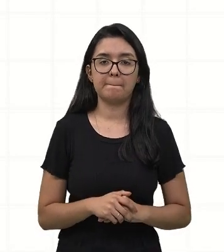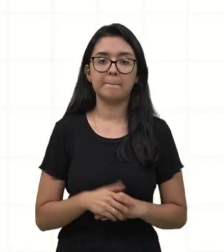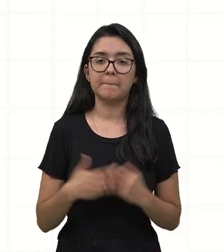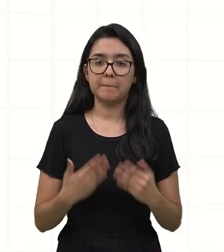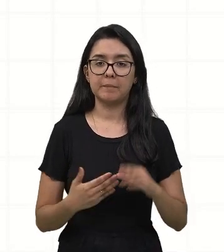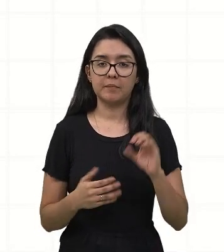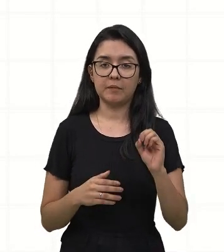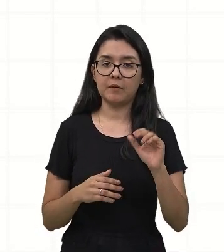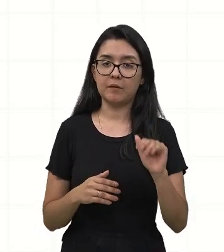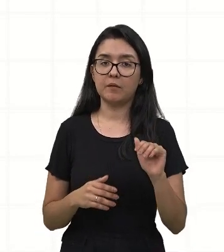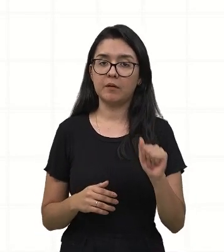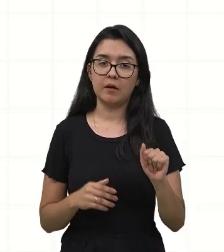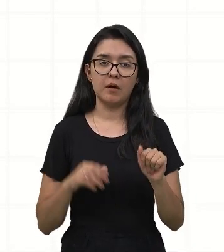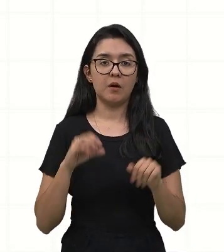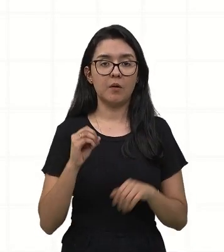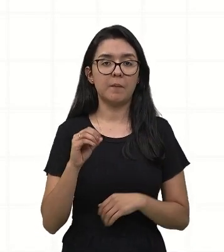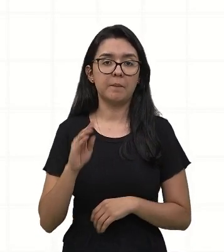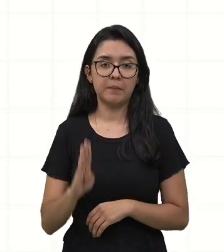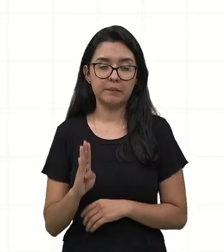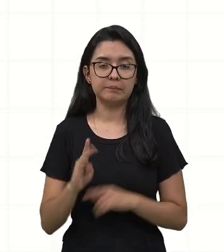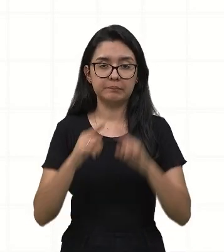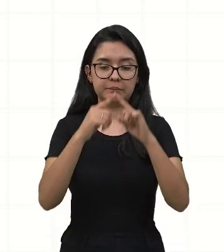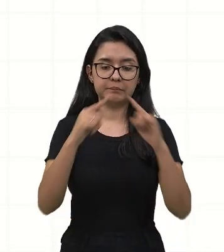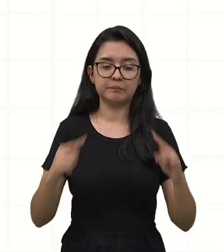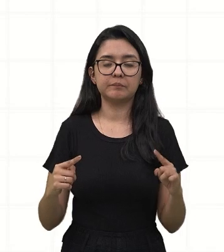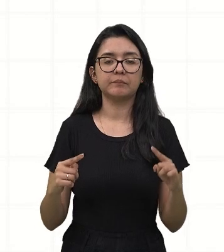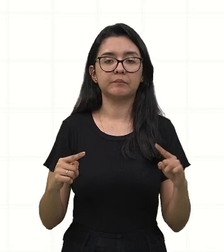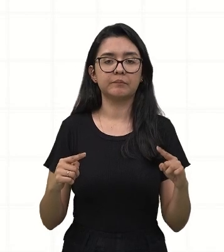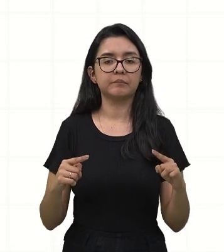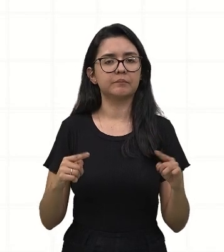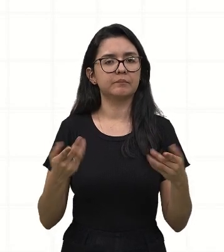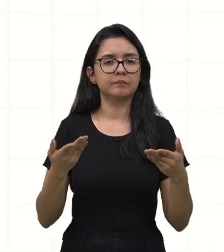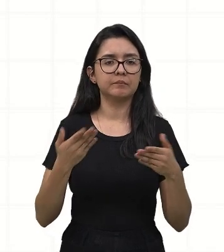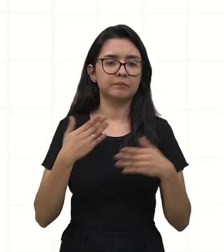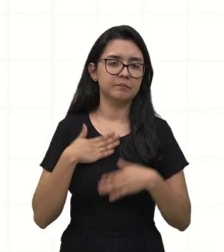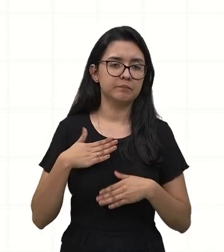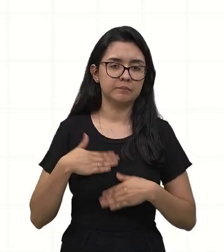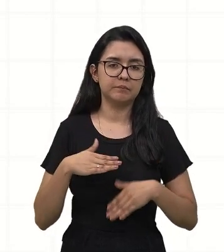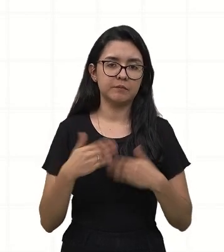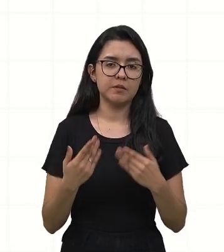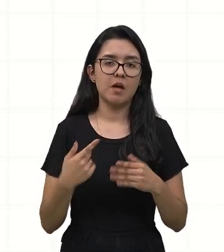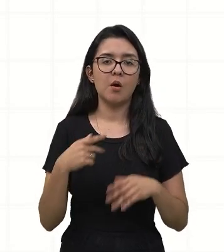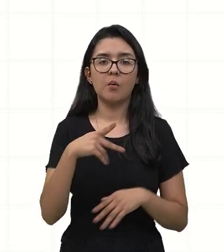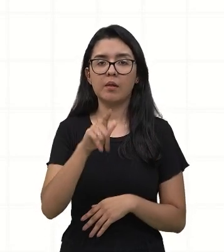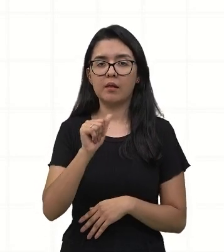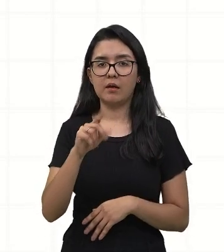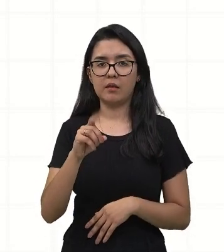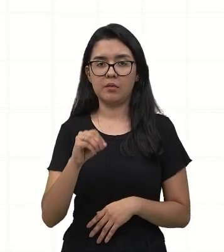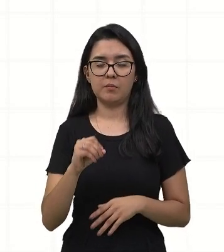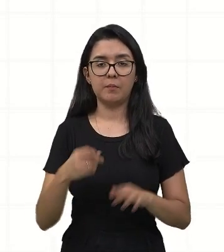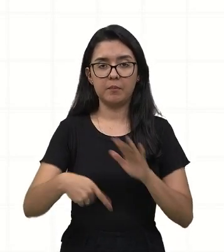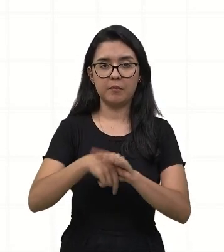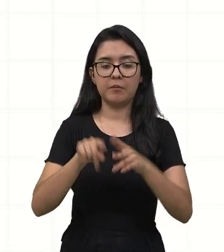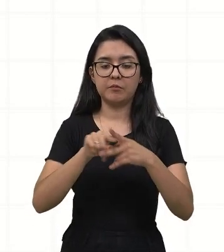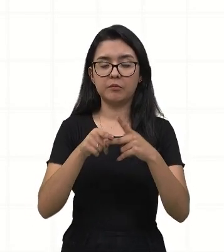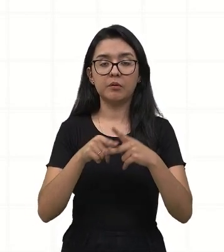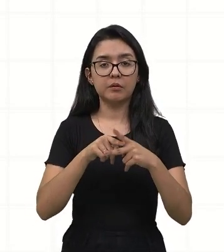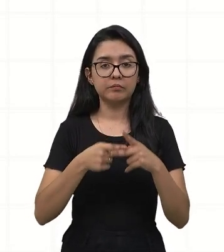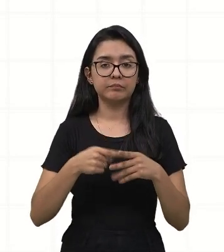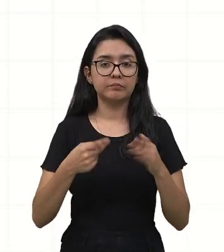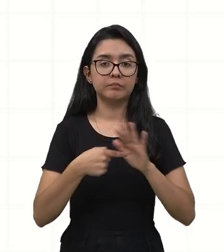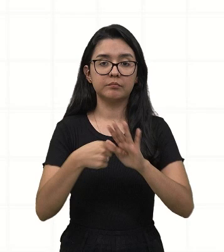OA e OB são chamadas de lado do ângulo. Claro, é muito tranquilo, são os lados, tá bom? Indicamos o ângulo